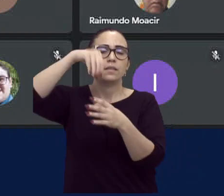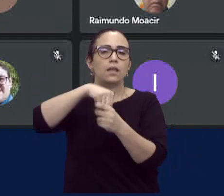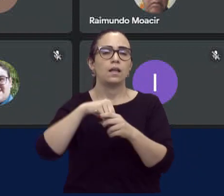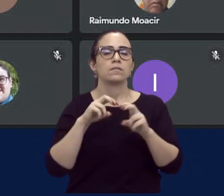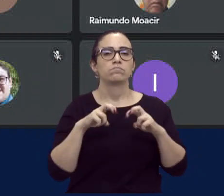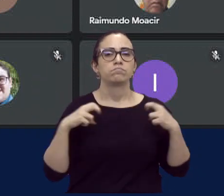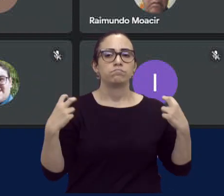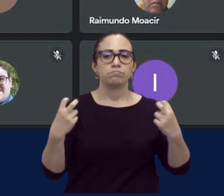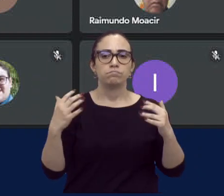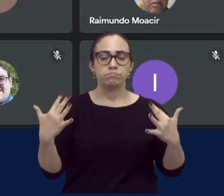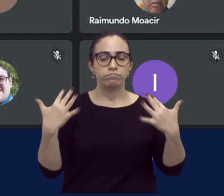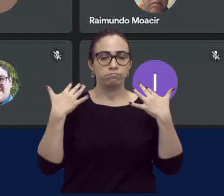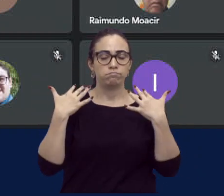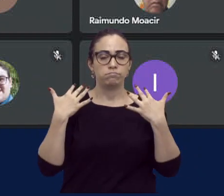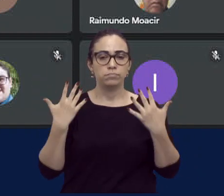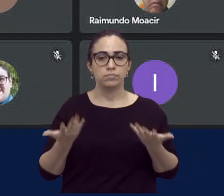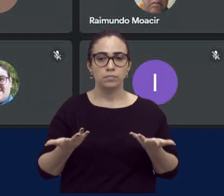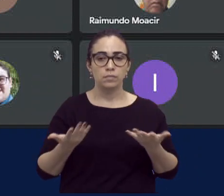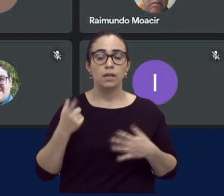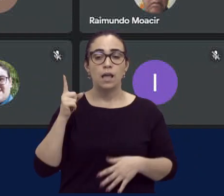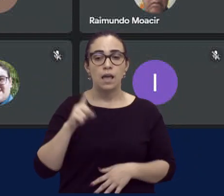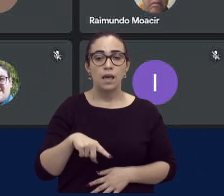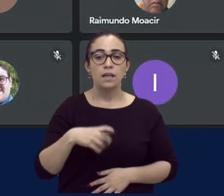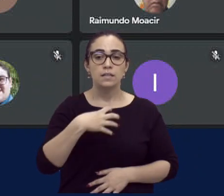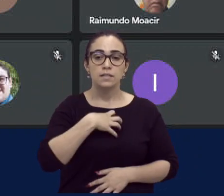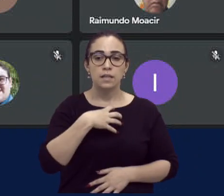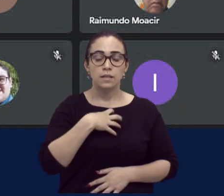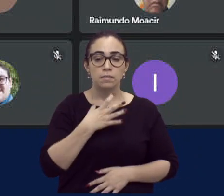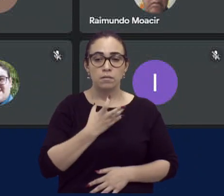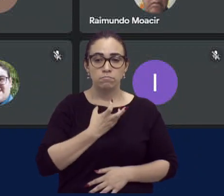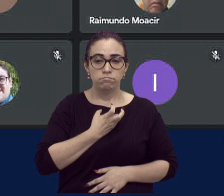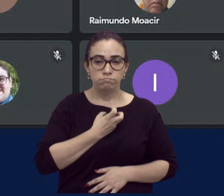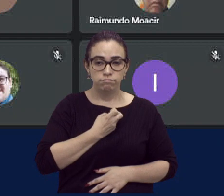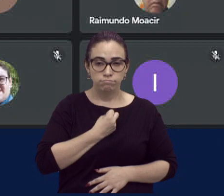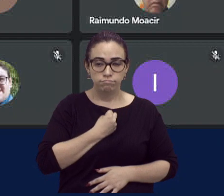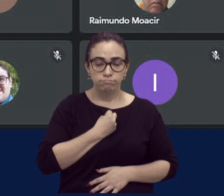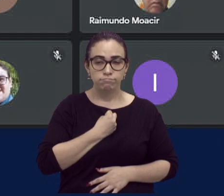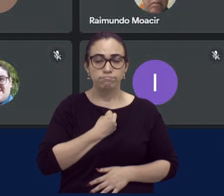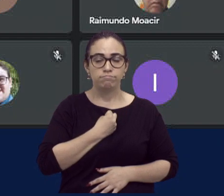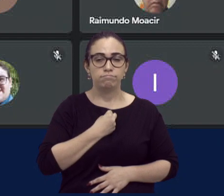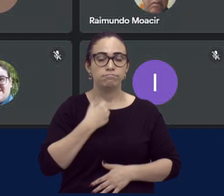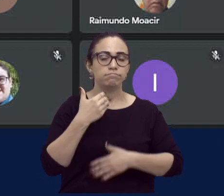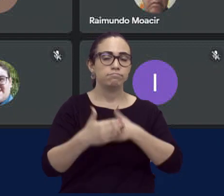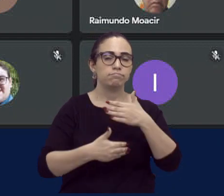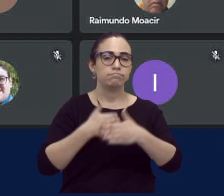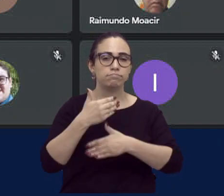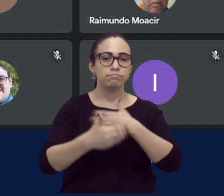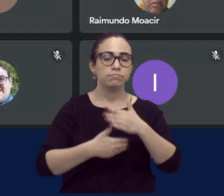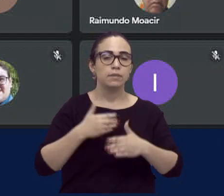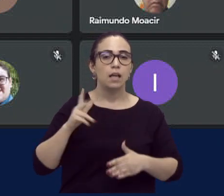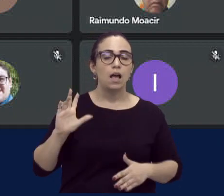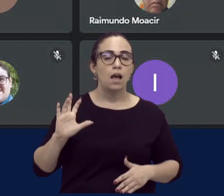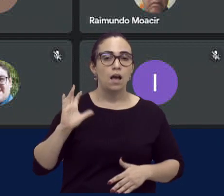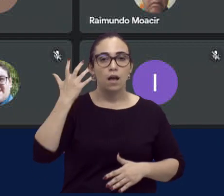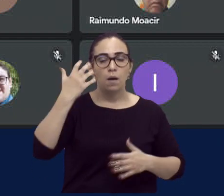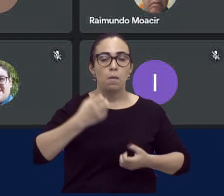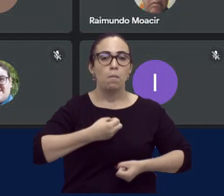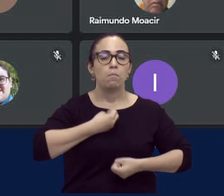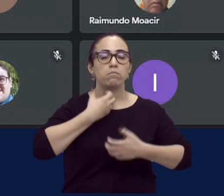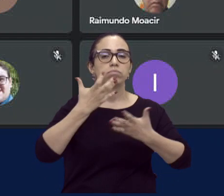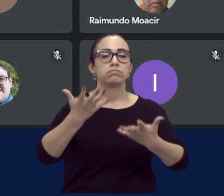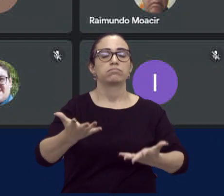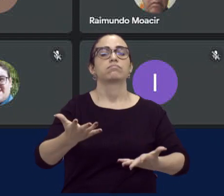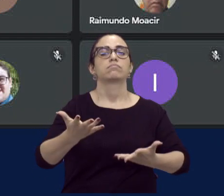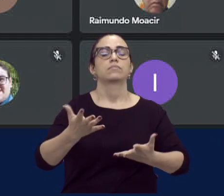Não, aquilo ali foram sentimentos e necessidades não atendidas que foram